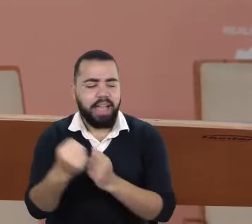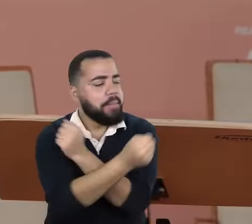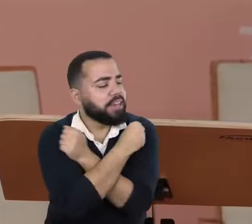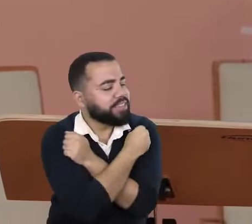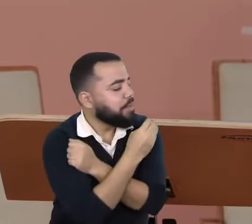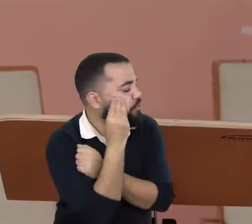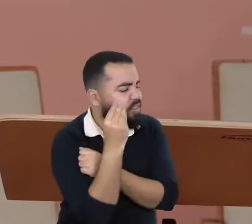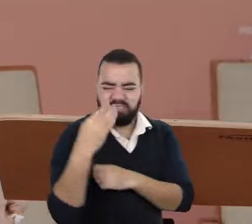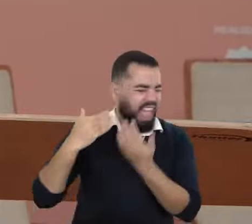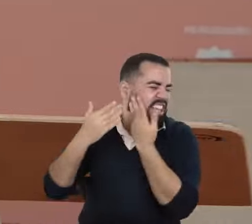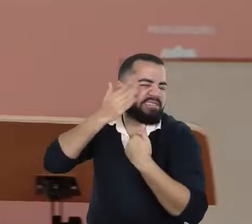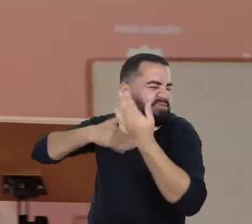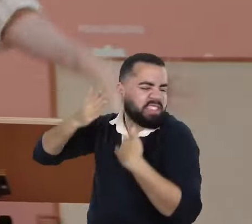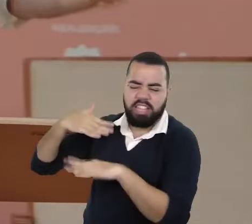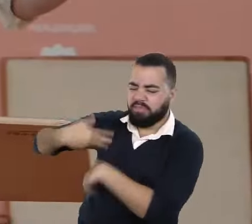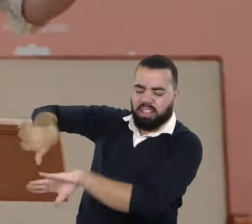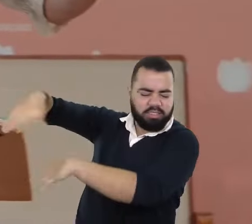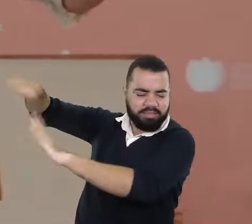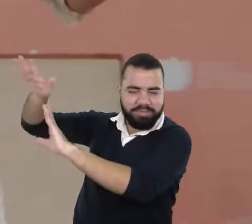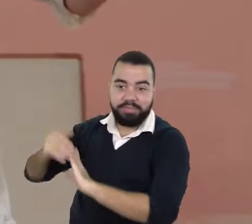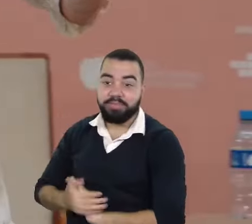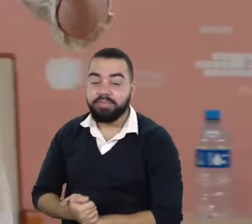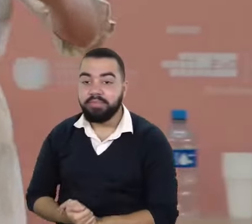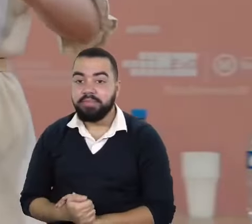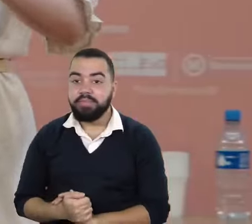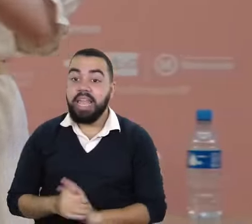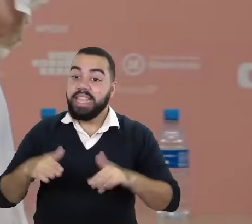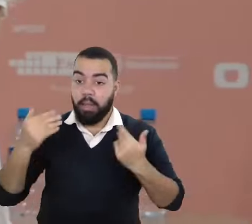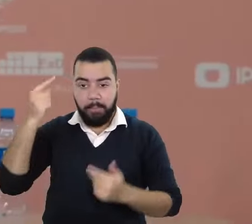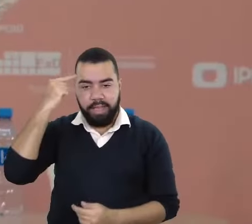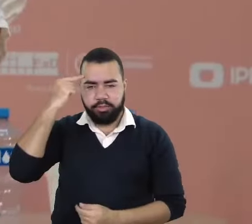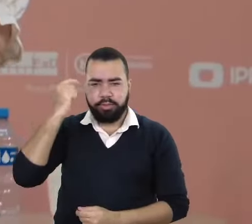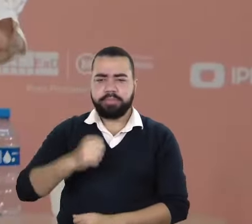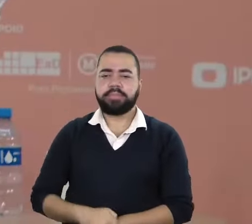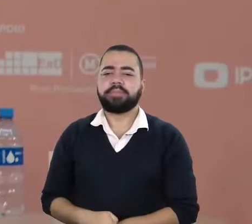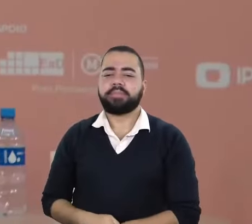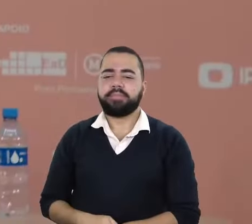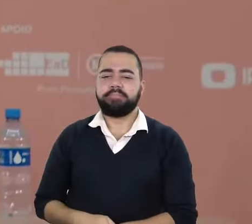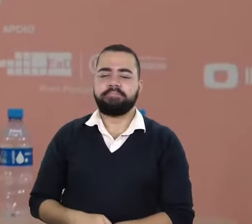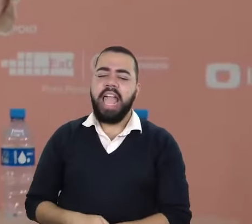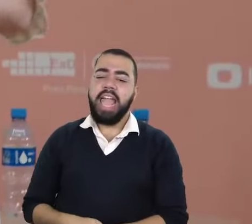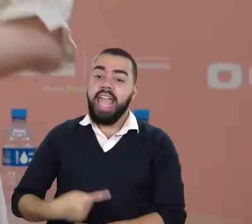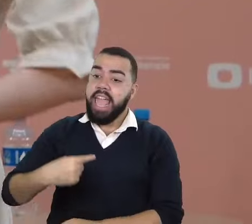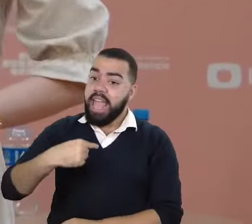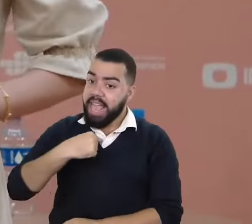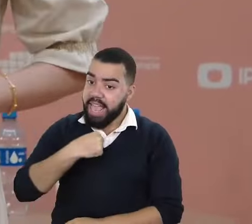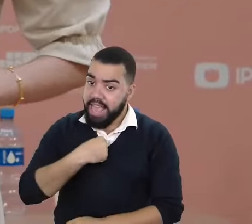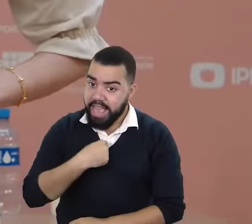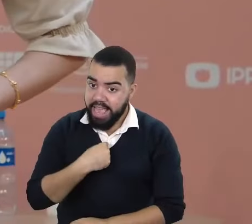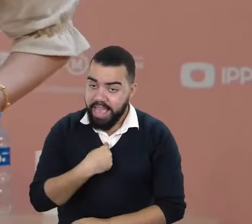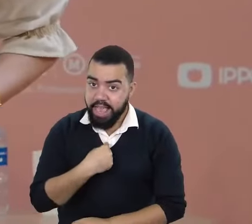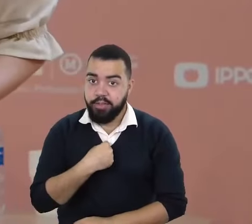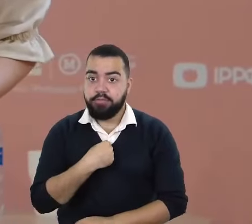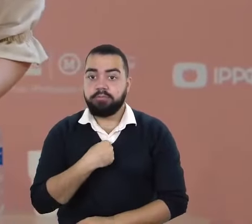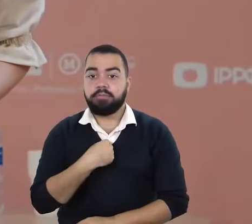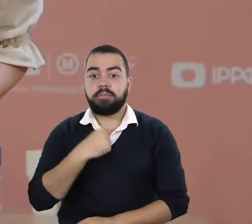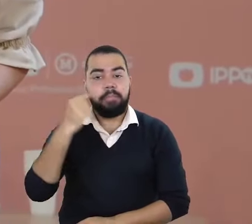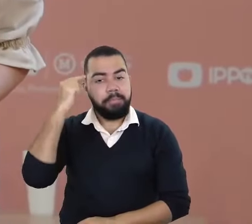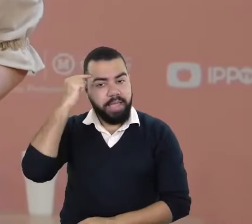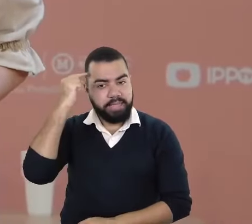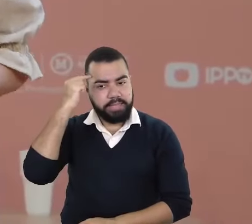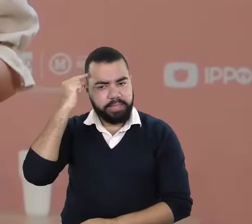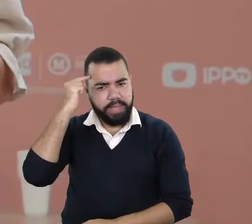uma técnica. Aí eu falei assim, como eu sou dominante, entendeu? Estilo comportamental. Aí eu